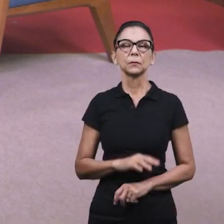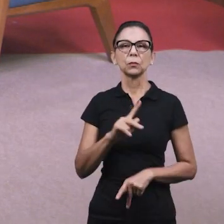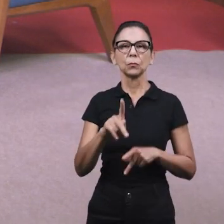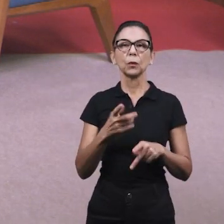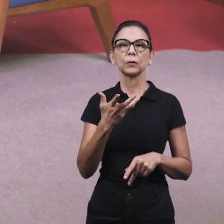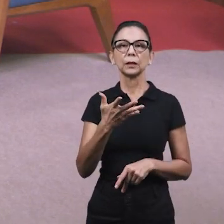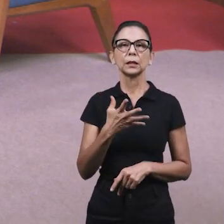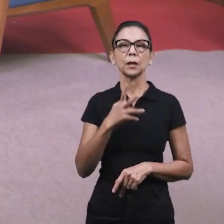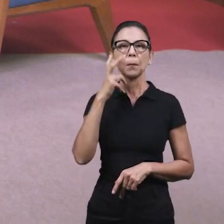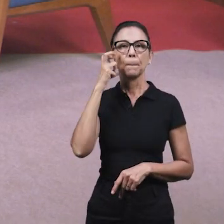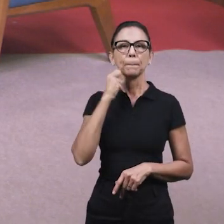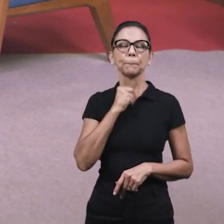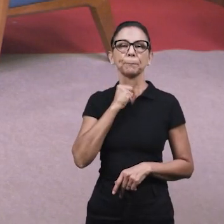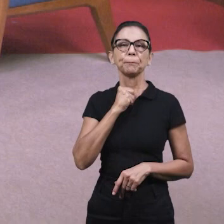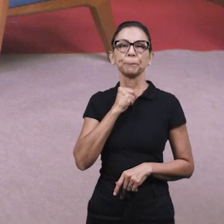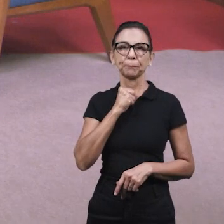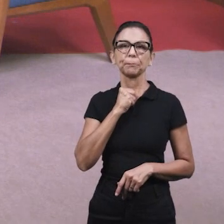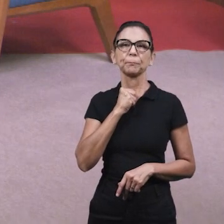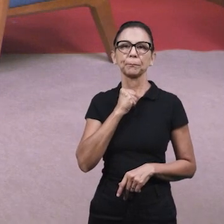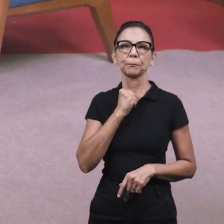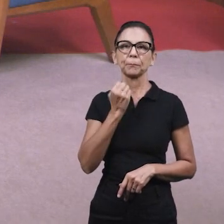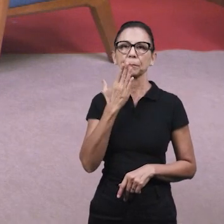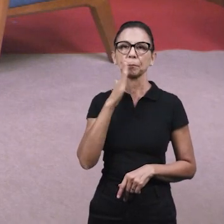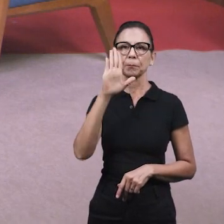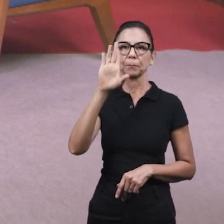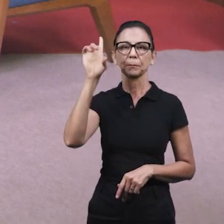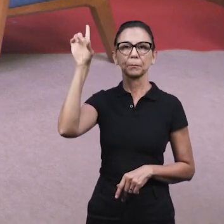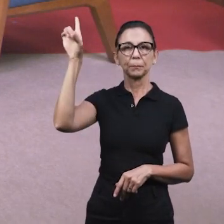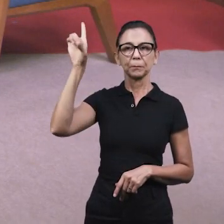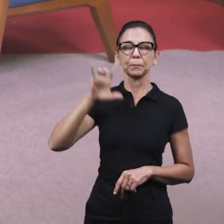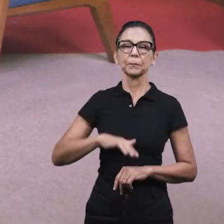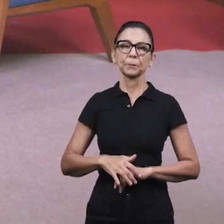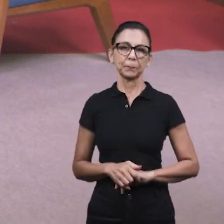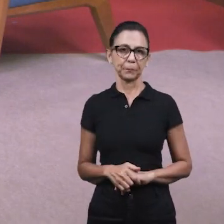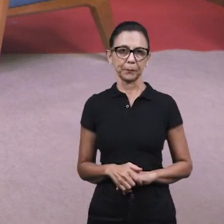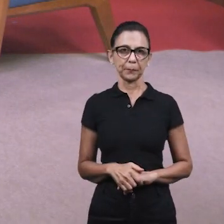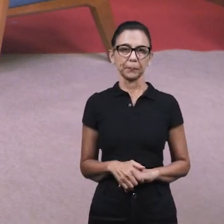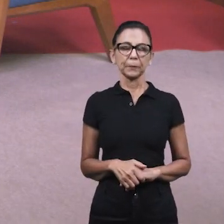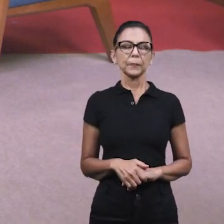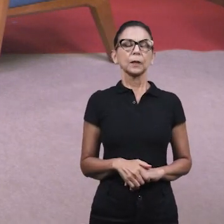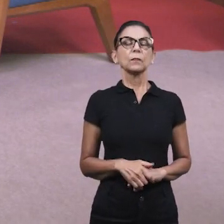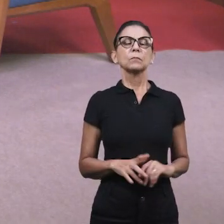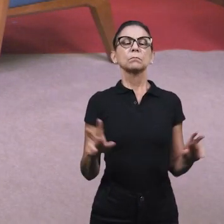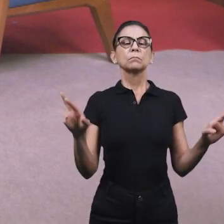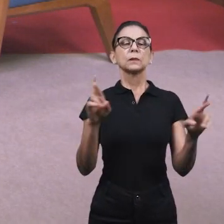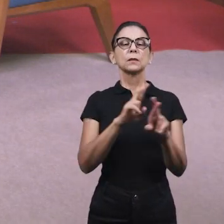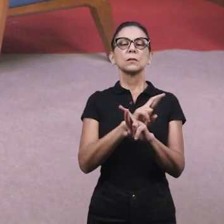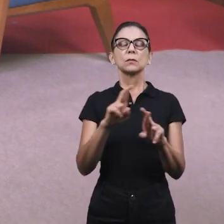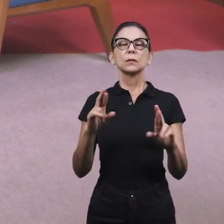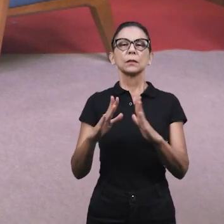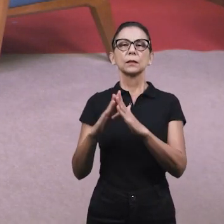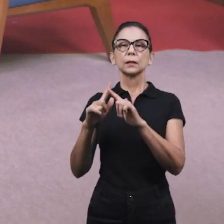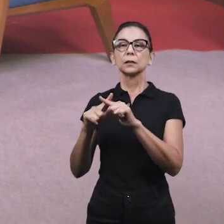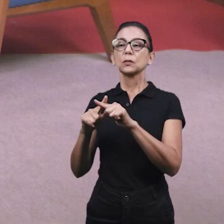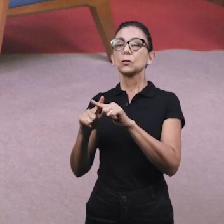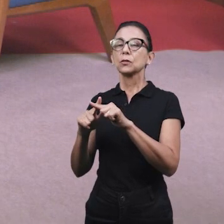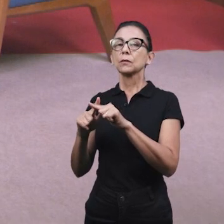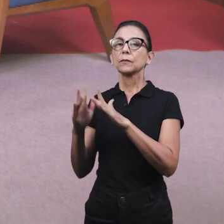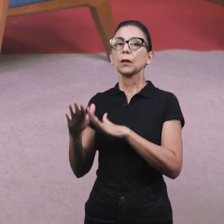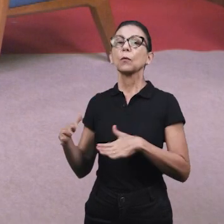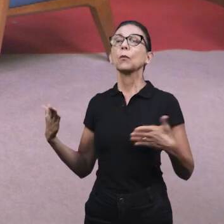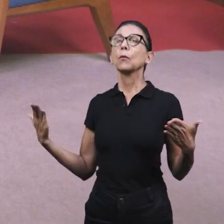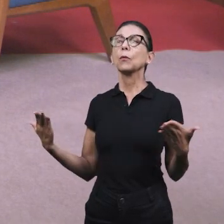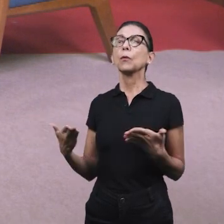Amém. A igreja hoje, está fazendo uma associação profética com a igreja hoje, ela está